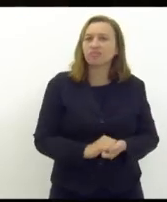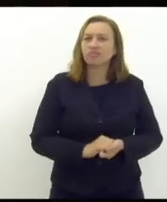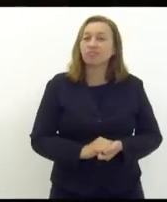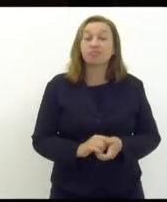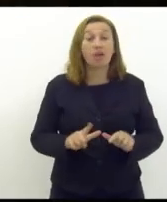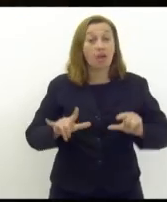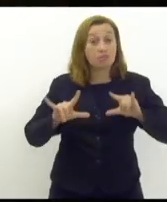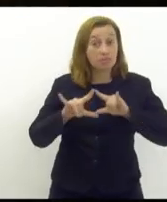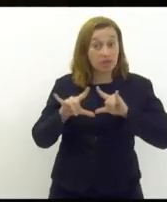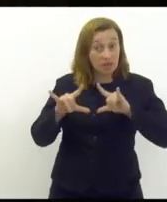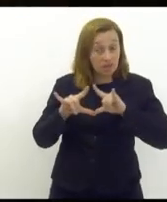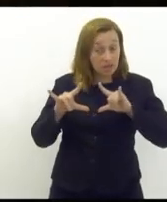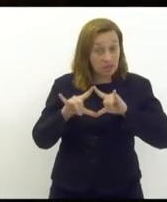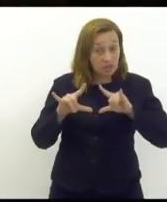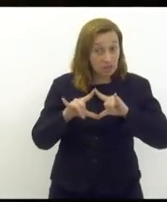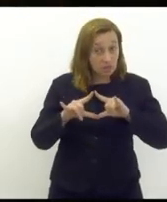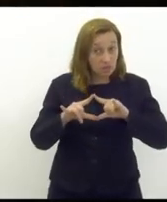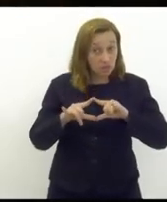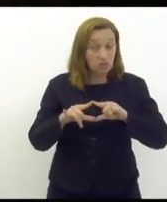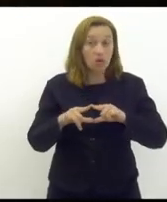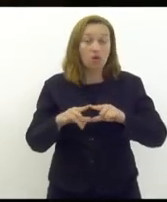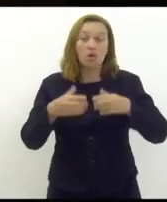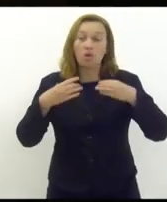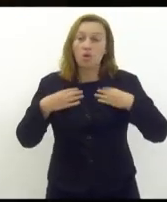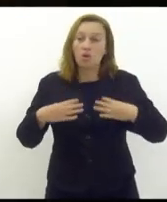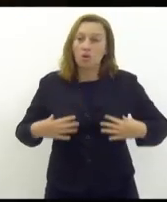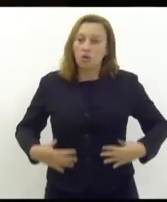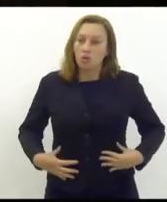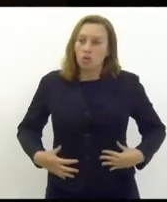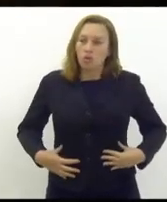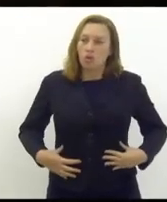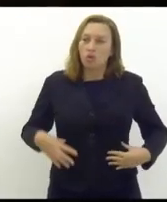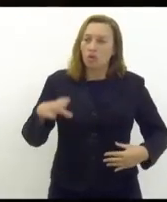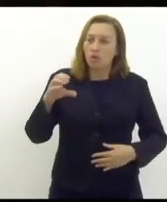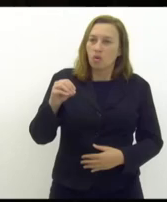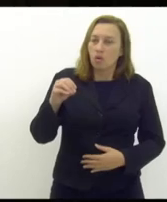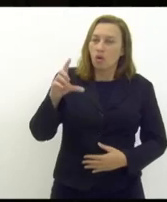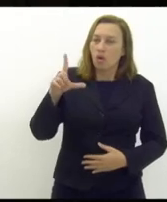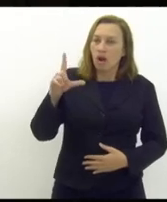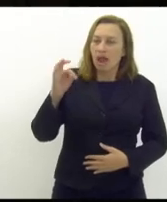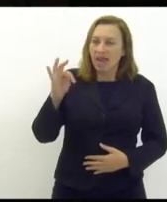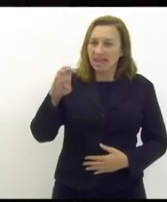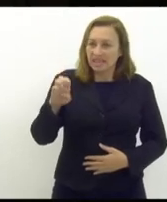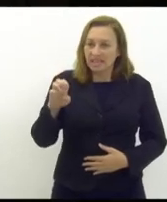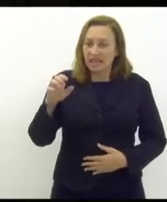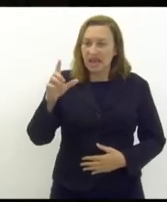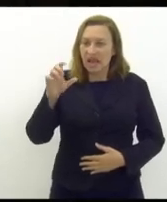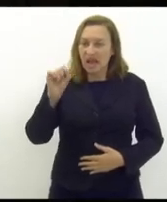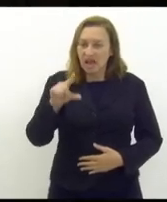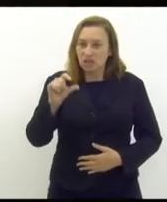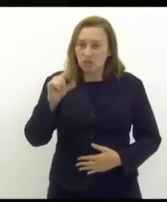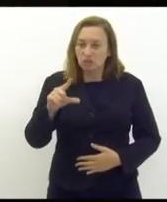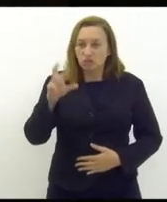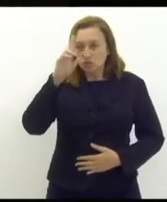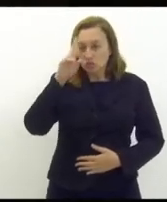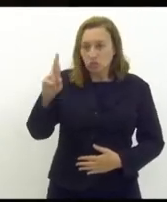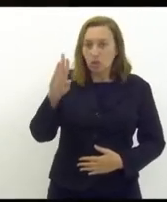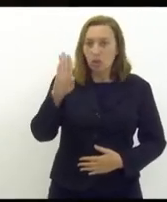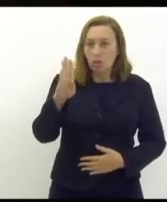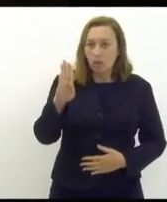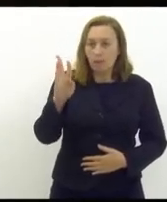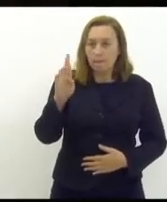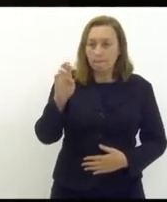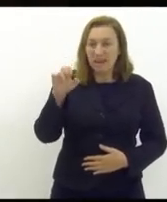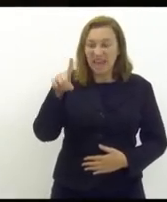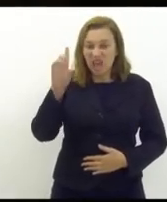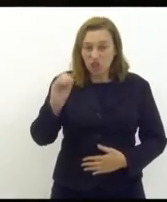milícia do colete azul do Senhor Breno Carnevale o pior